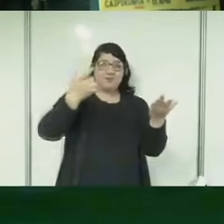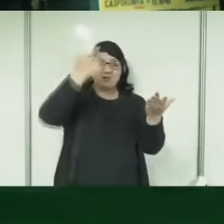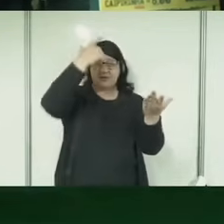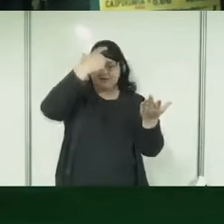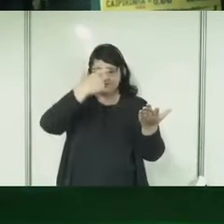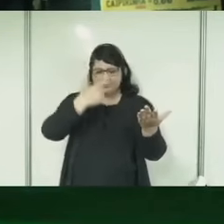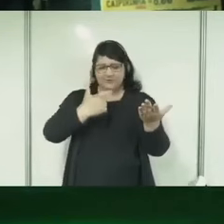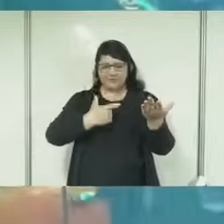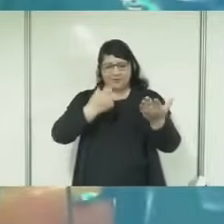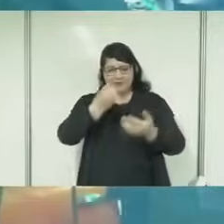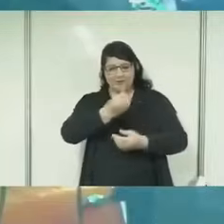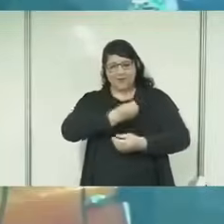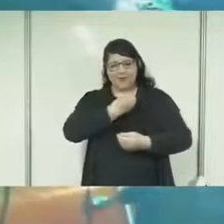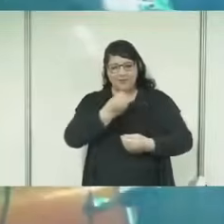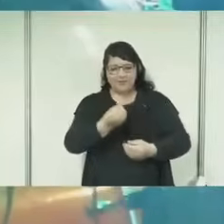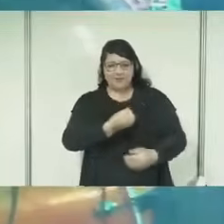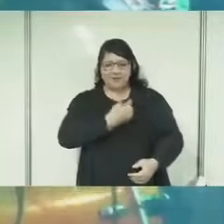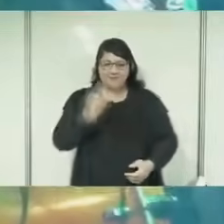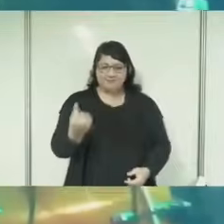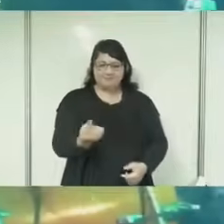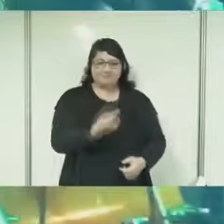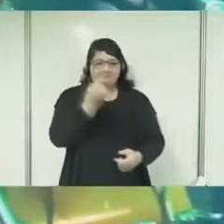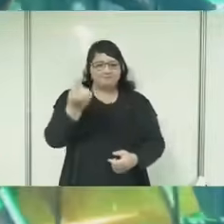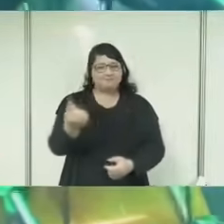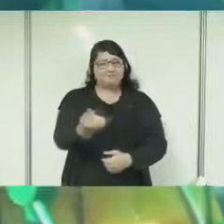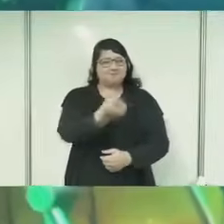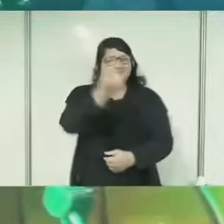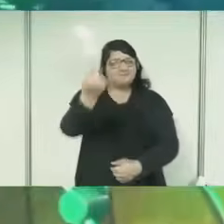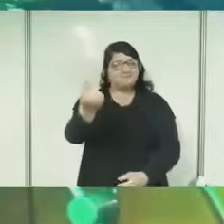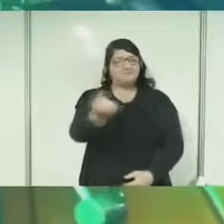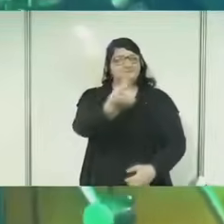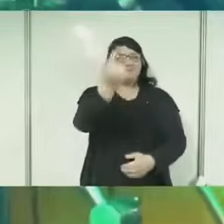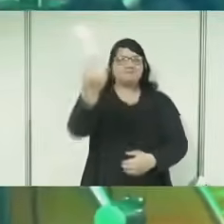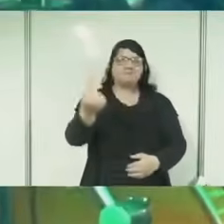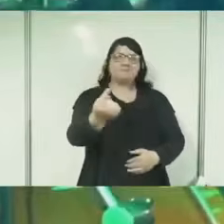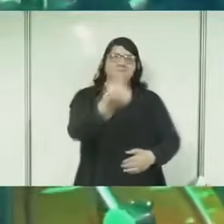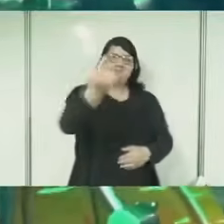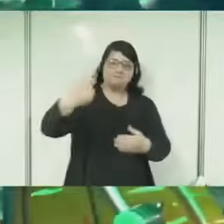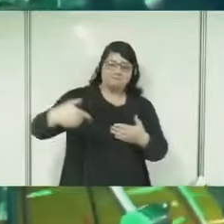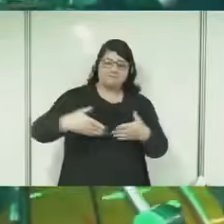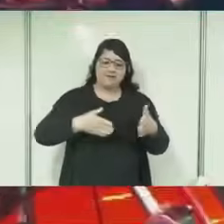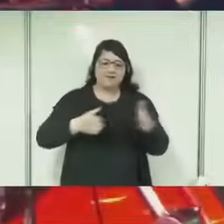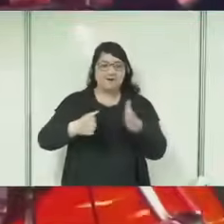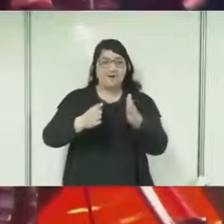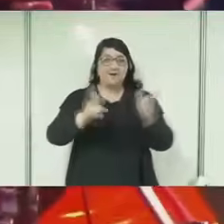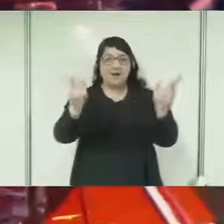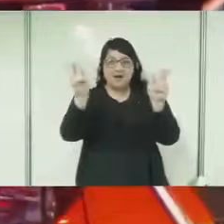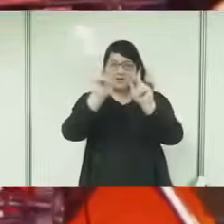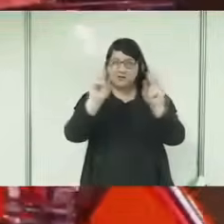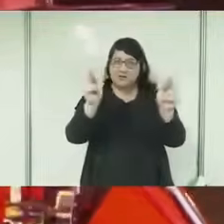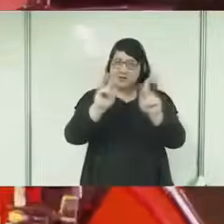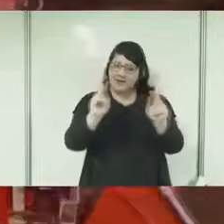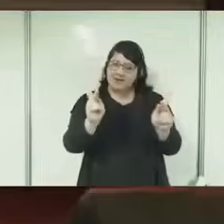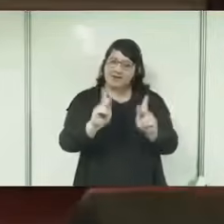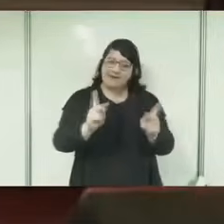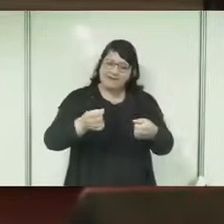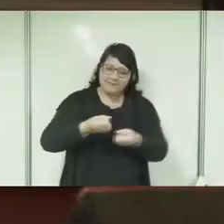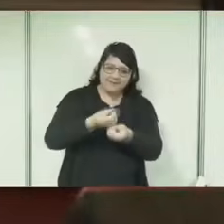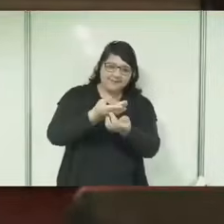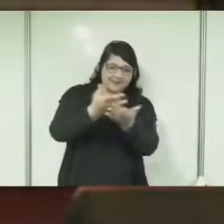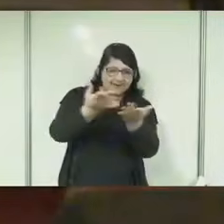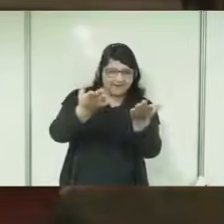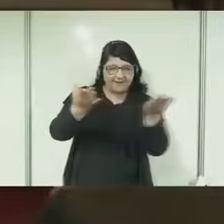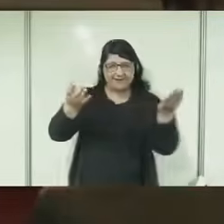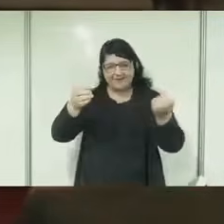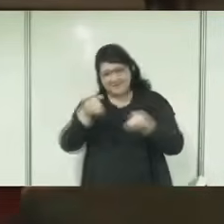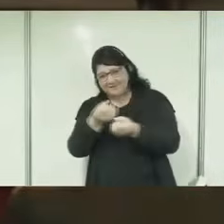Cidadão do infinito, do infinito, do infinito. E levo a paz no meu caminho, no